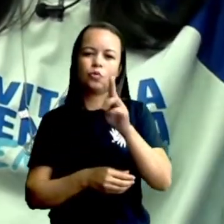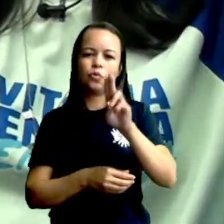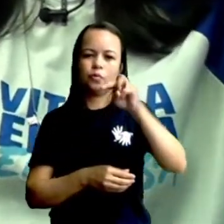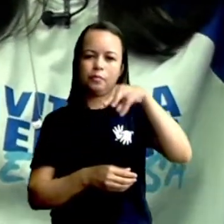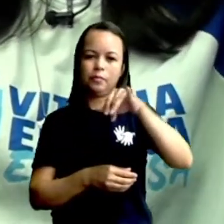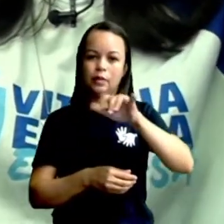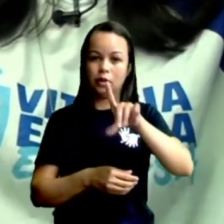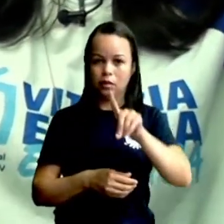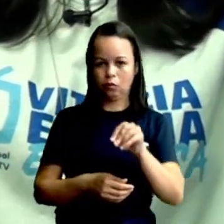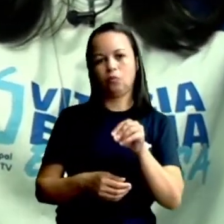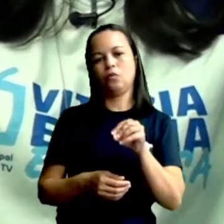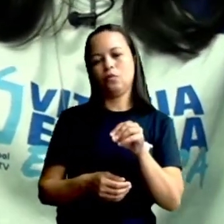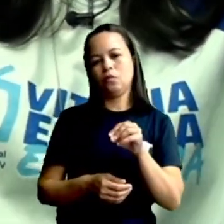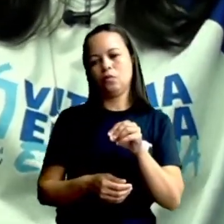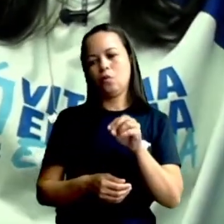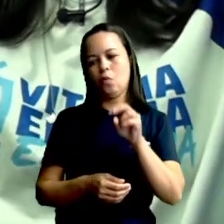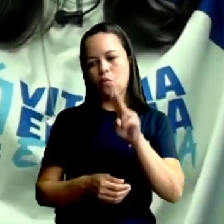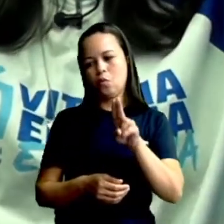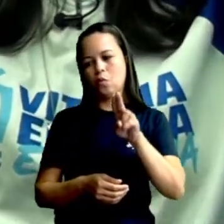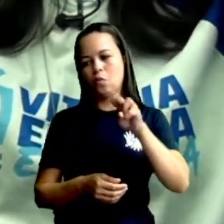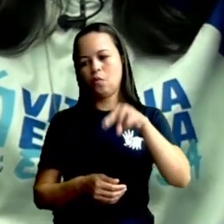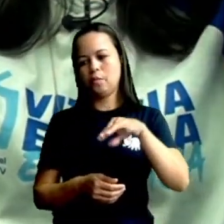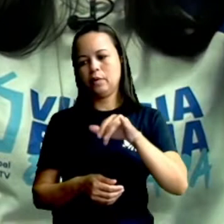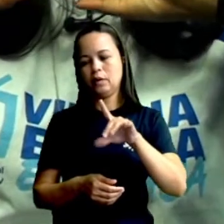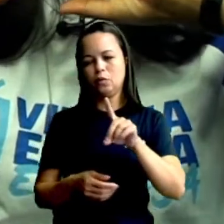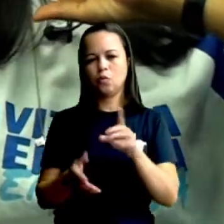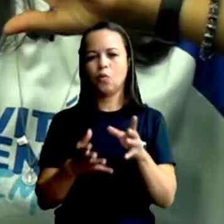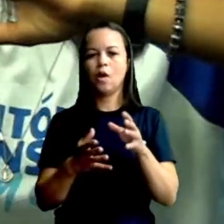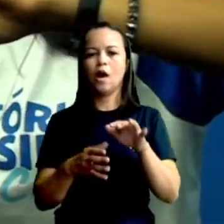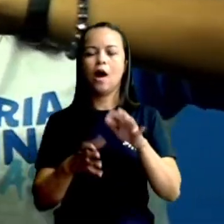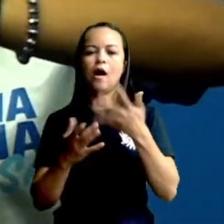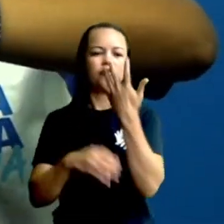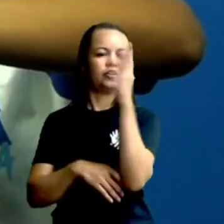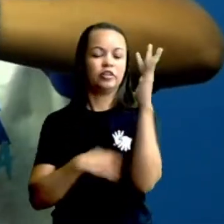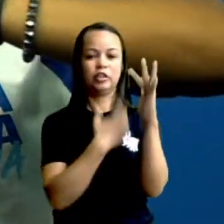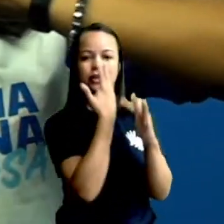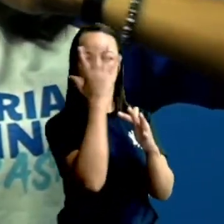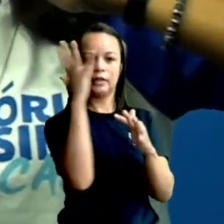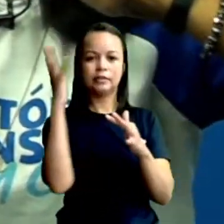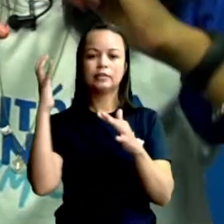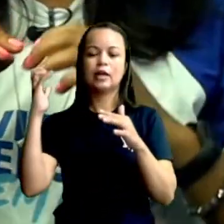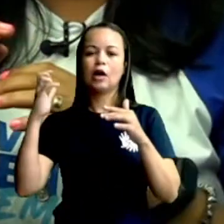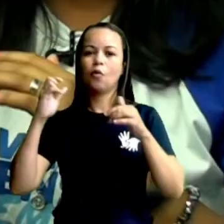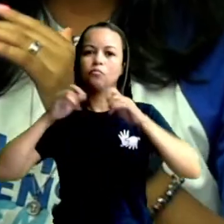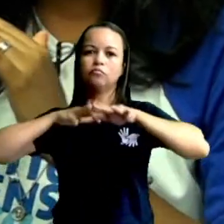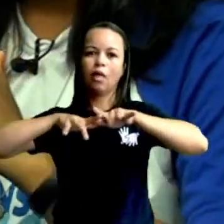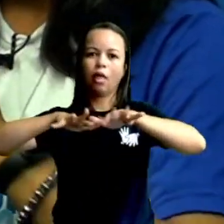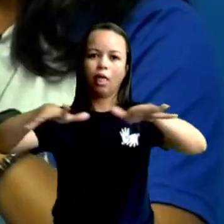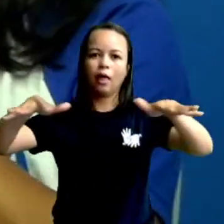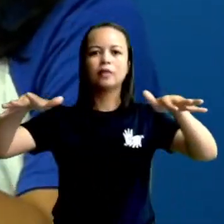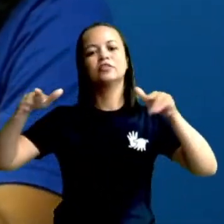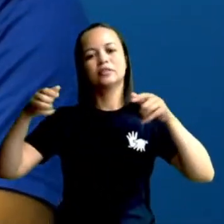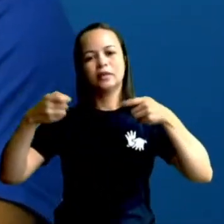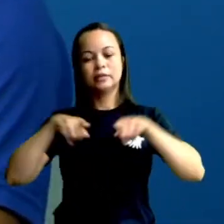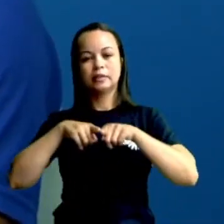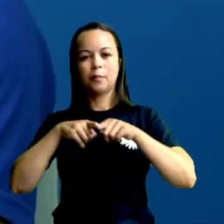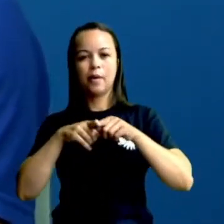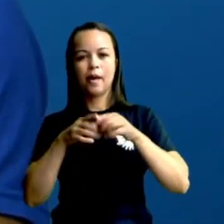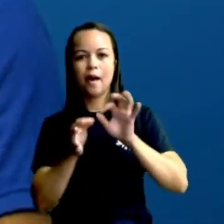Se você vê, a vegetação, ela é mais alta, tem aquela floresta mais vasta. Depois,